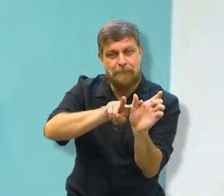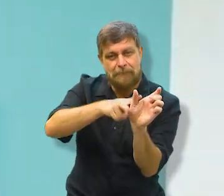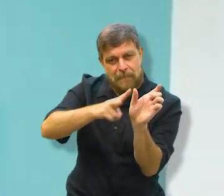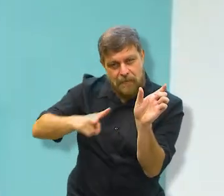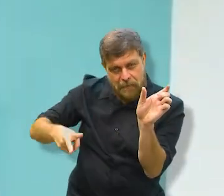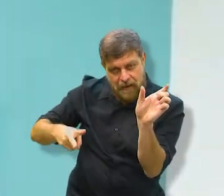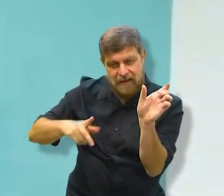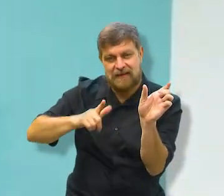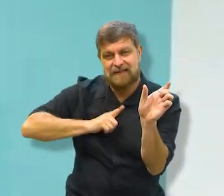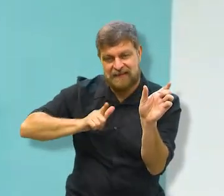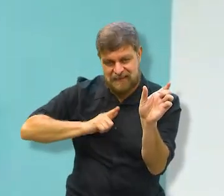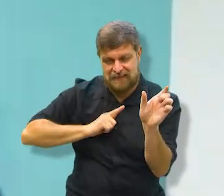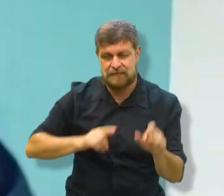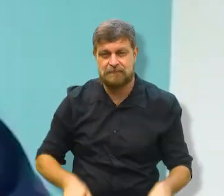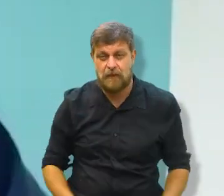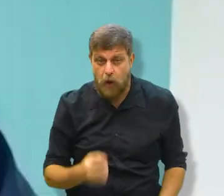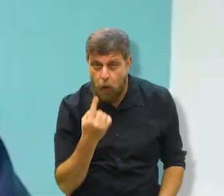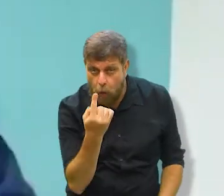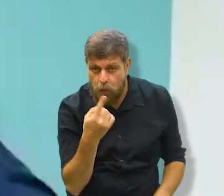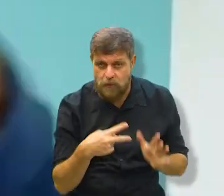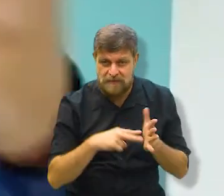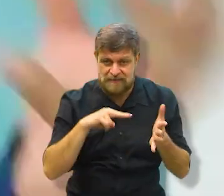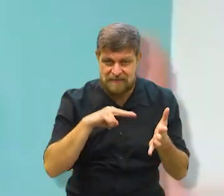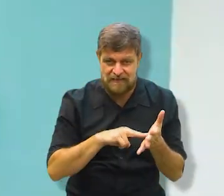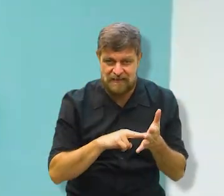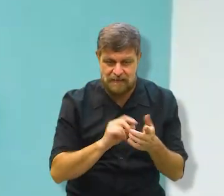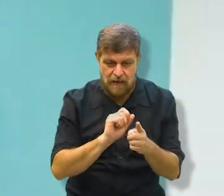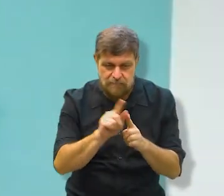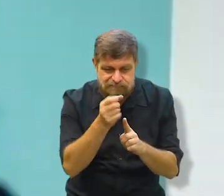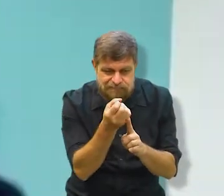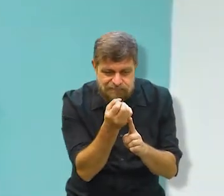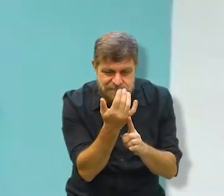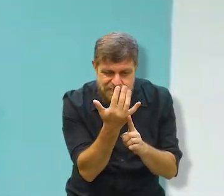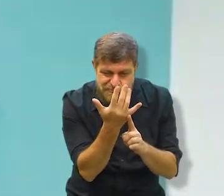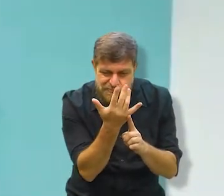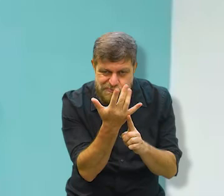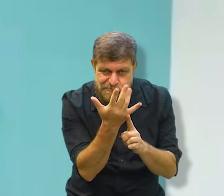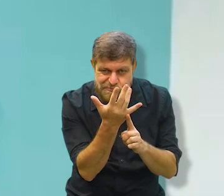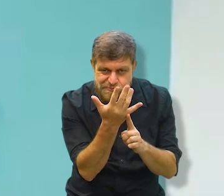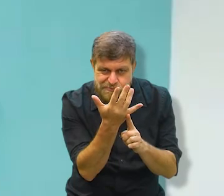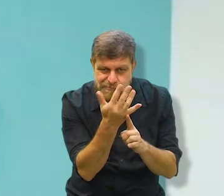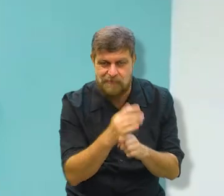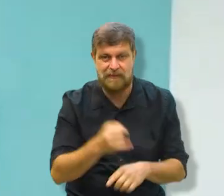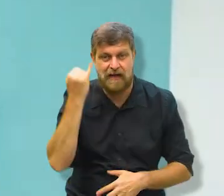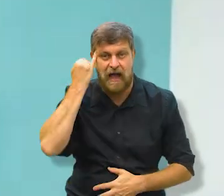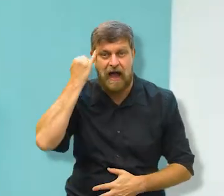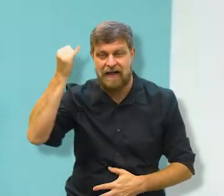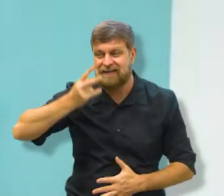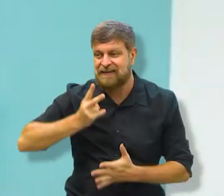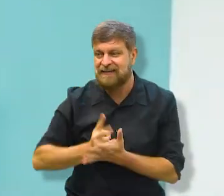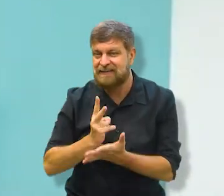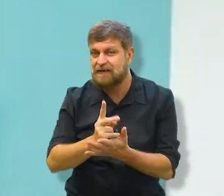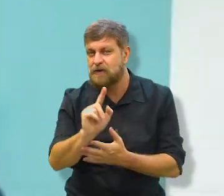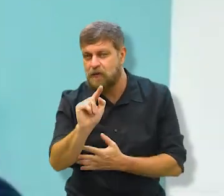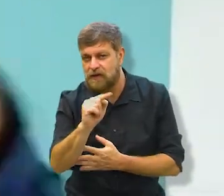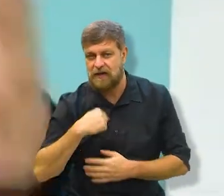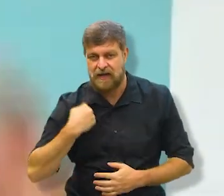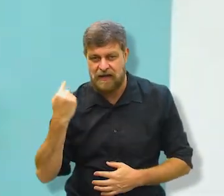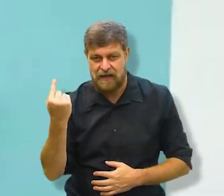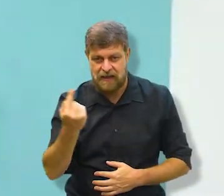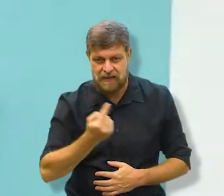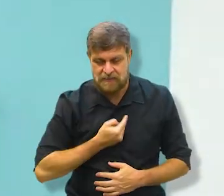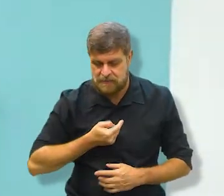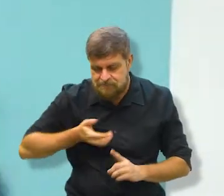deles, né, é acender o fogo, né? Então é isso. Então a ideia é sempre essa, né, de da gente